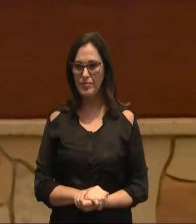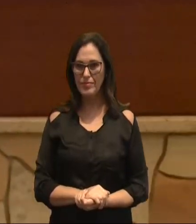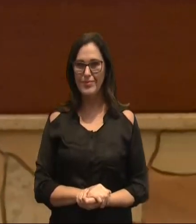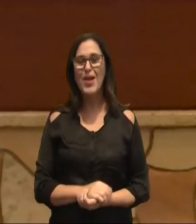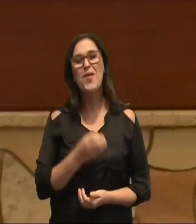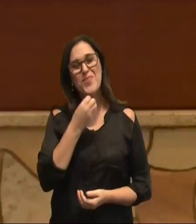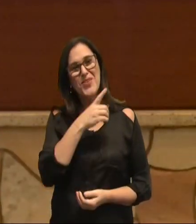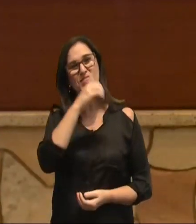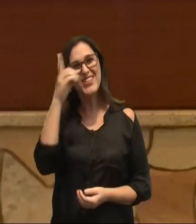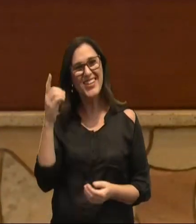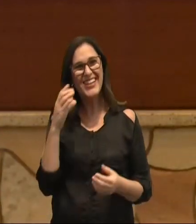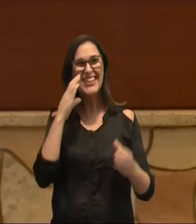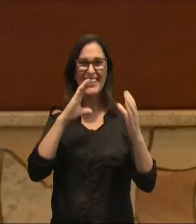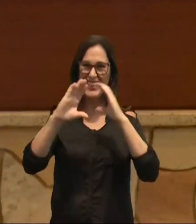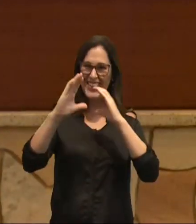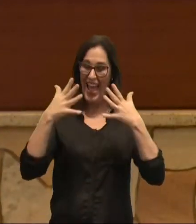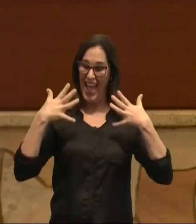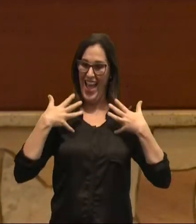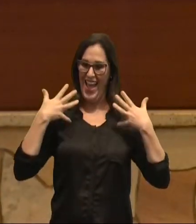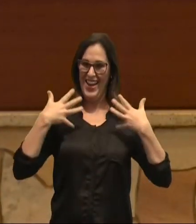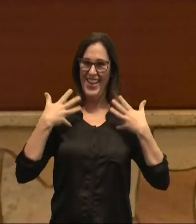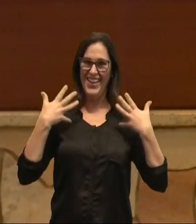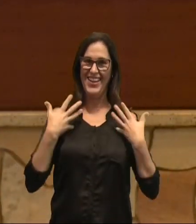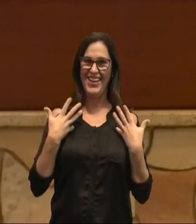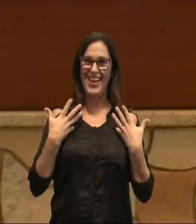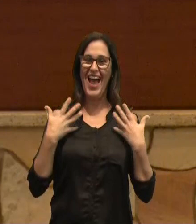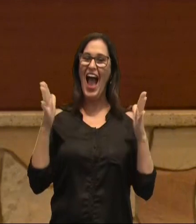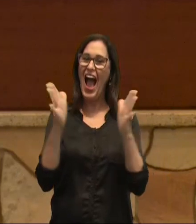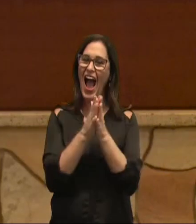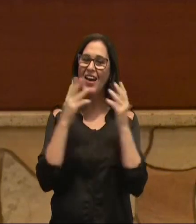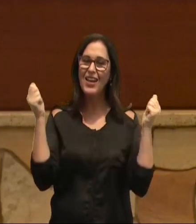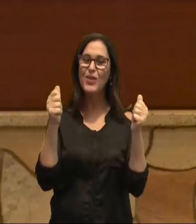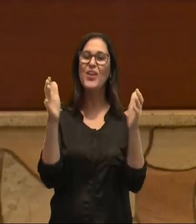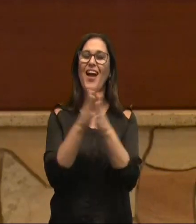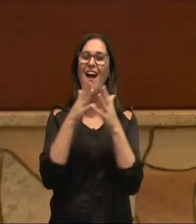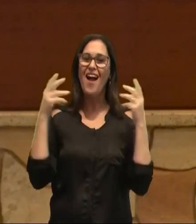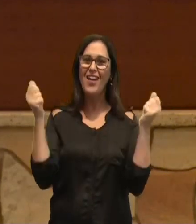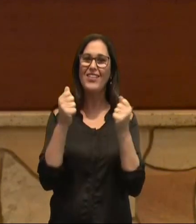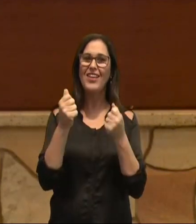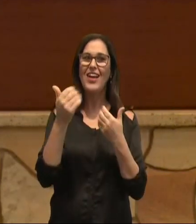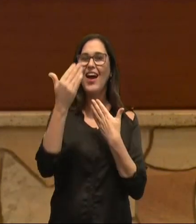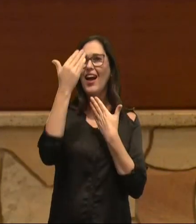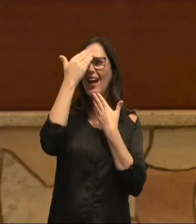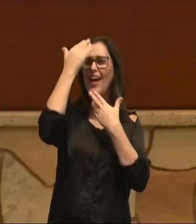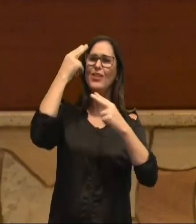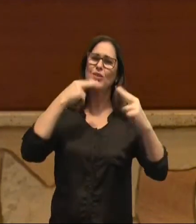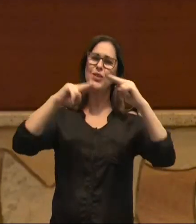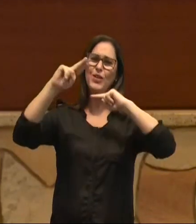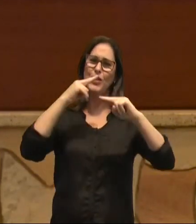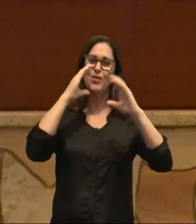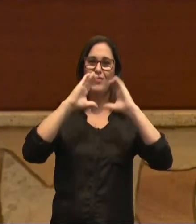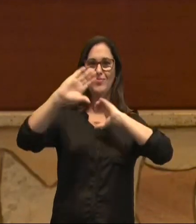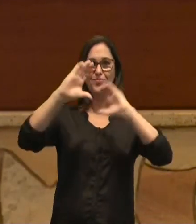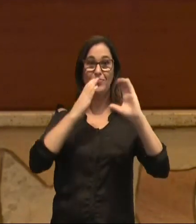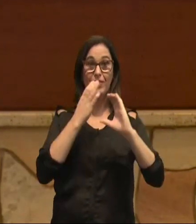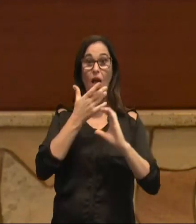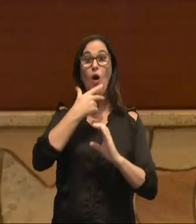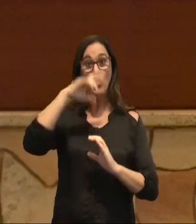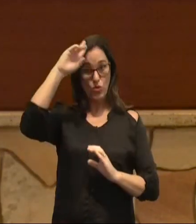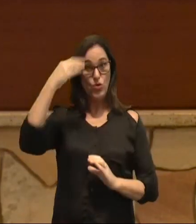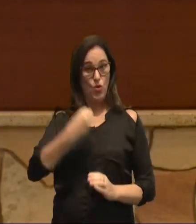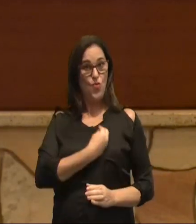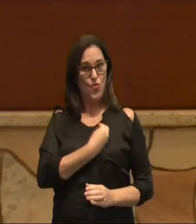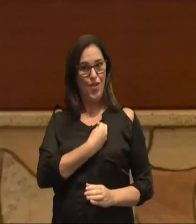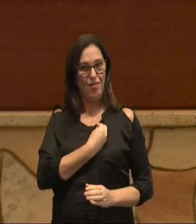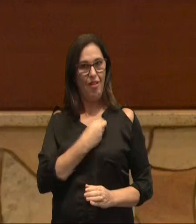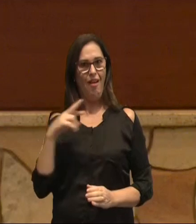Bom dia, irmãos. Cantemos com alegria. Aleluia, aleluia, gratos hinos entoai. O nosso Senhor vive